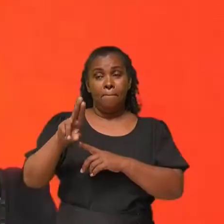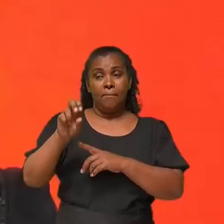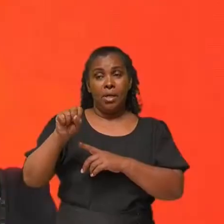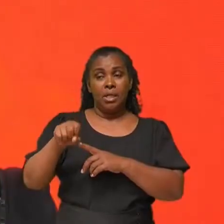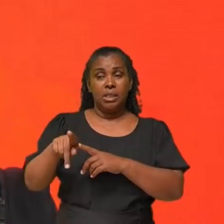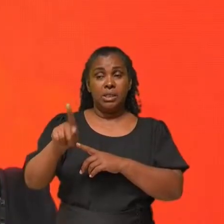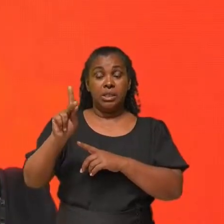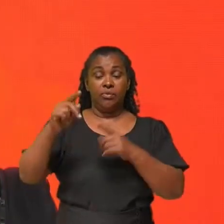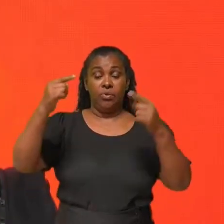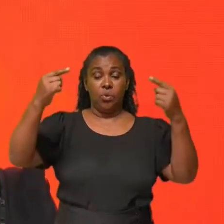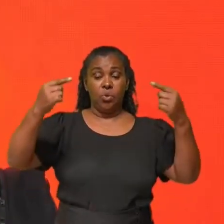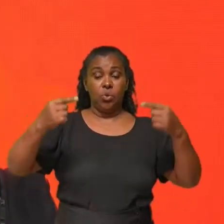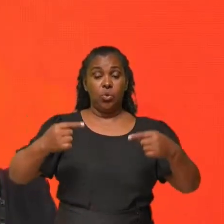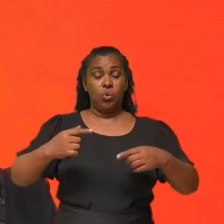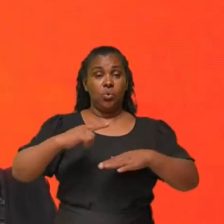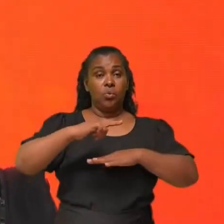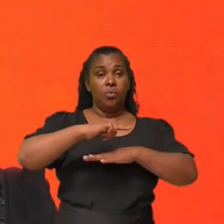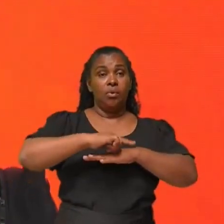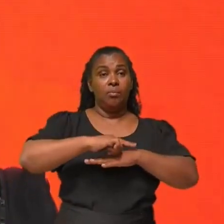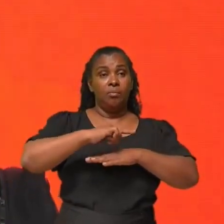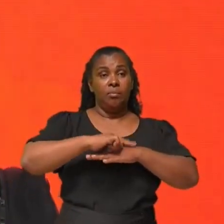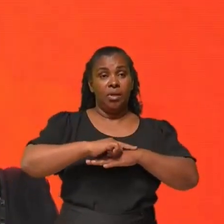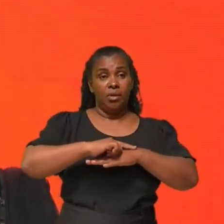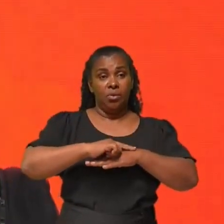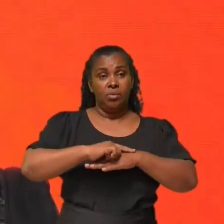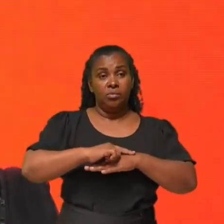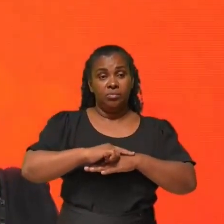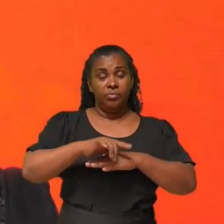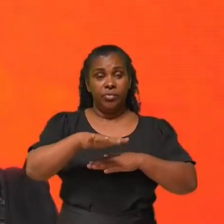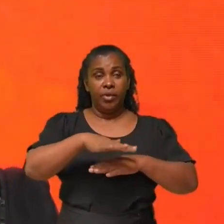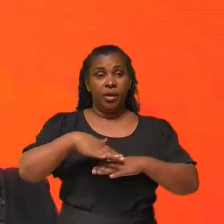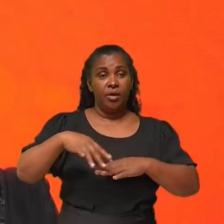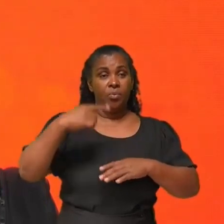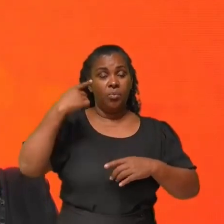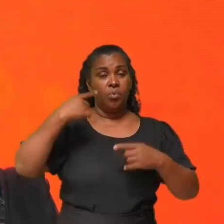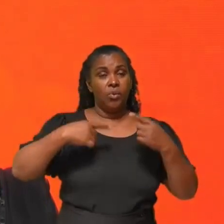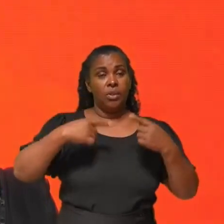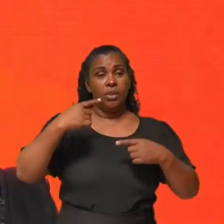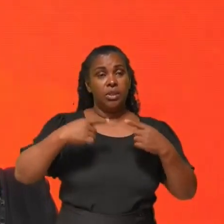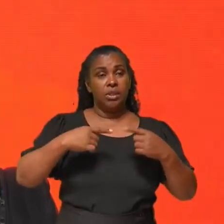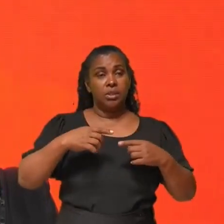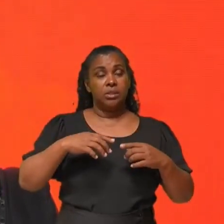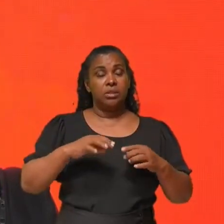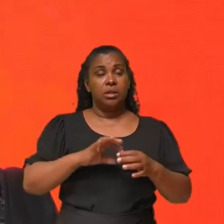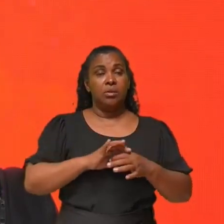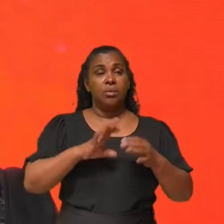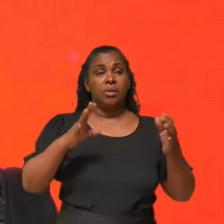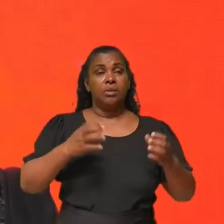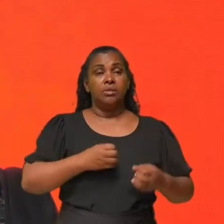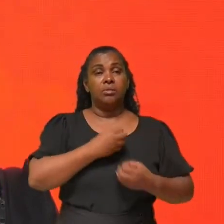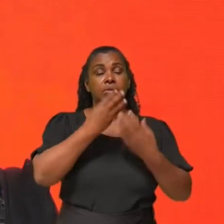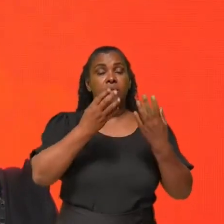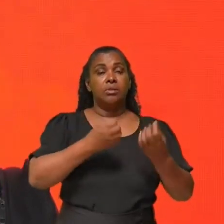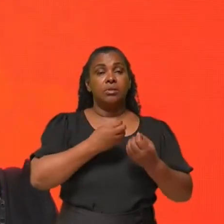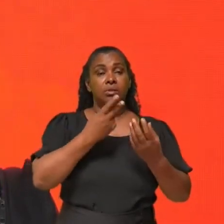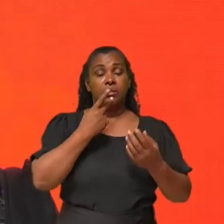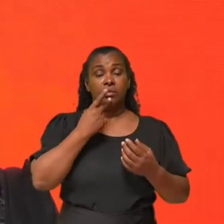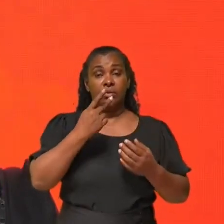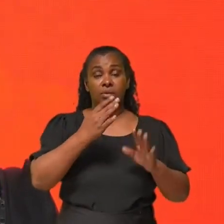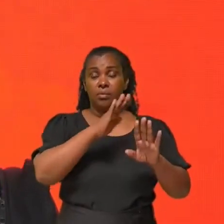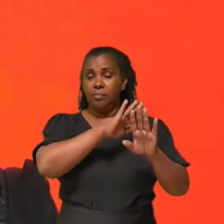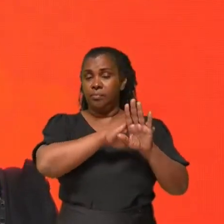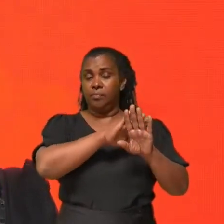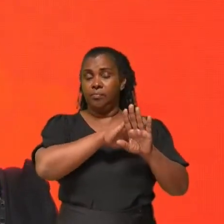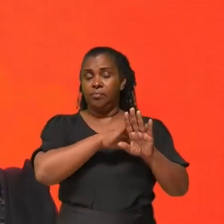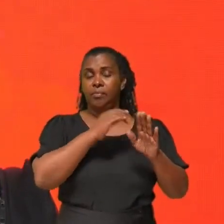né, da liberdade de expressão nas redes, nós estamos falando de algo muito mais profundo. Nós estamos falando